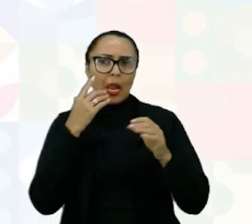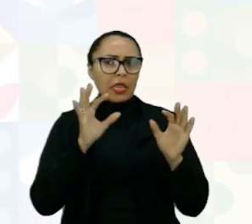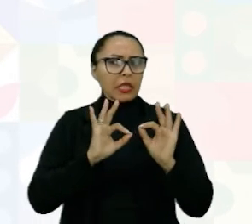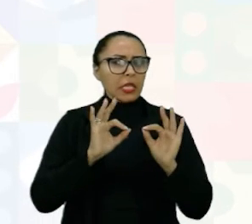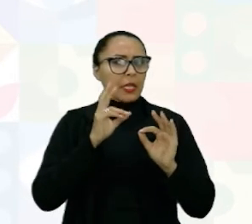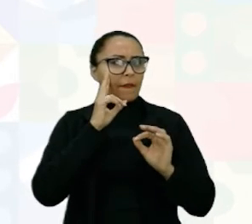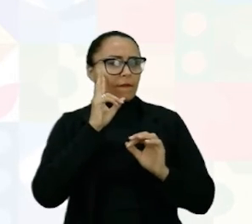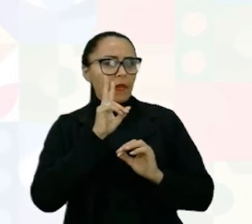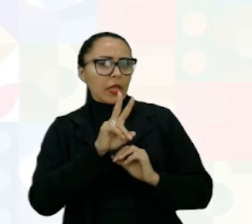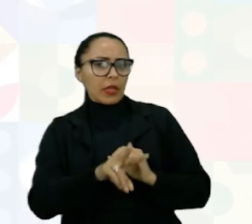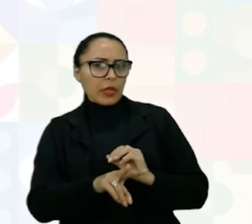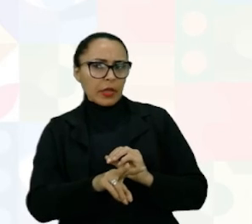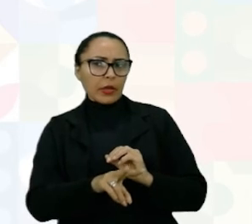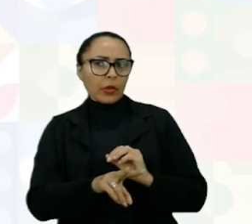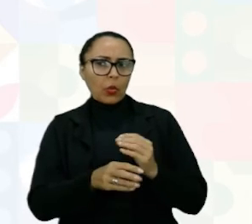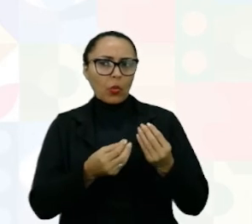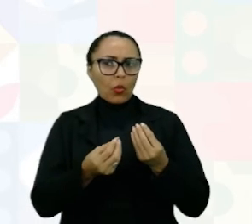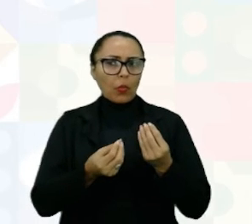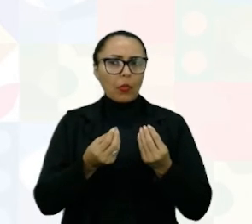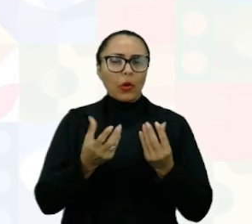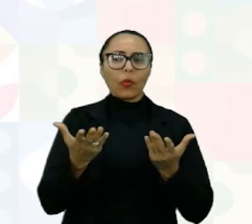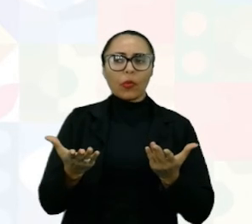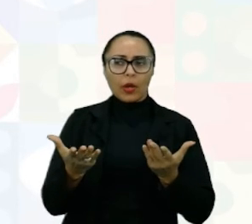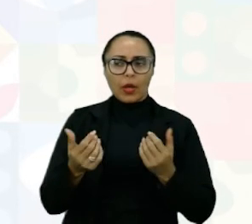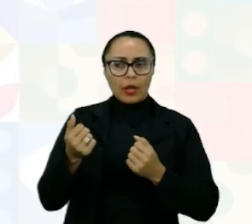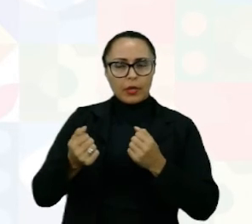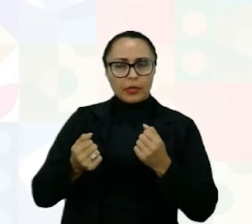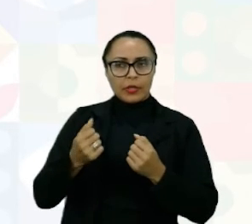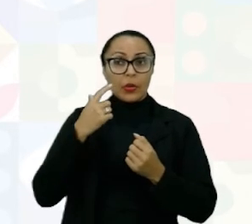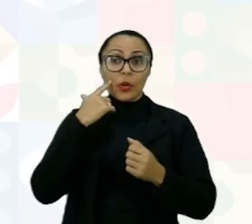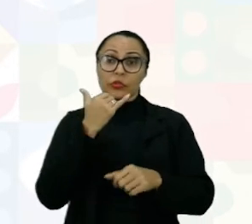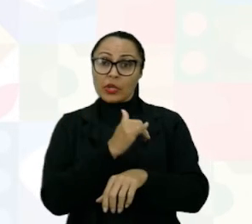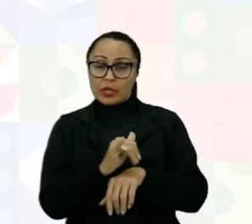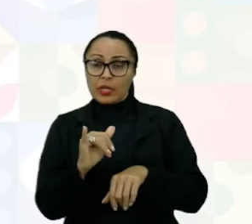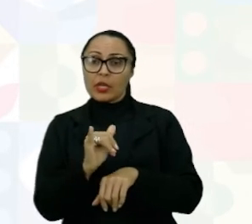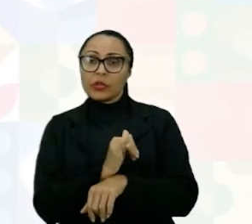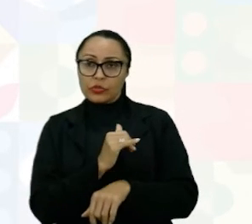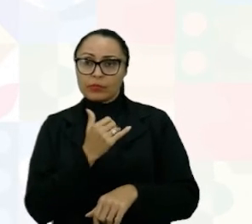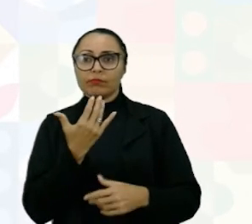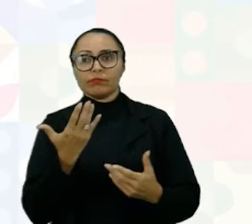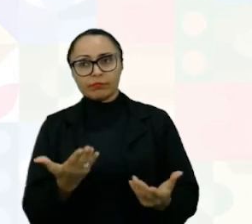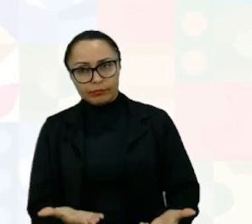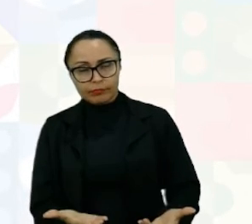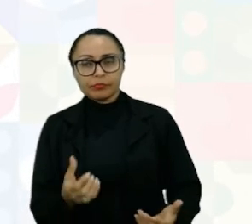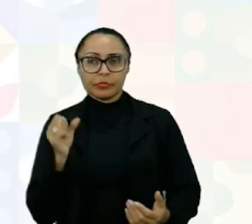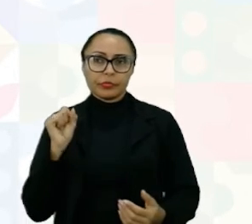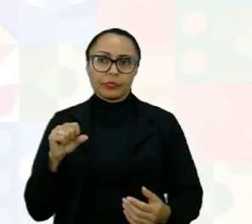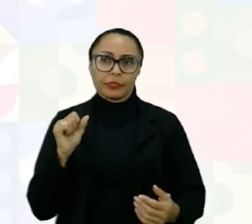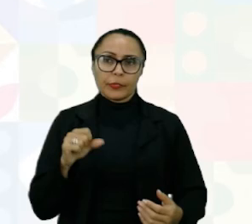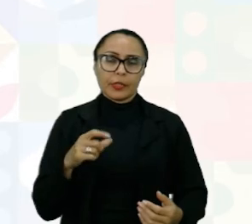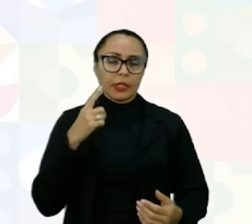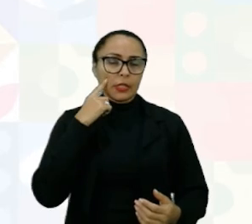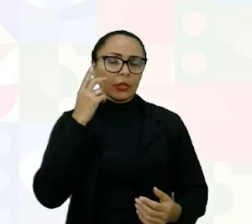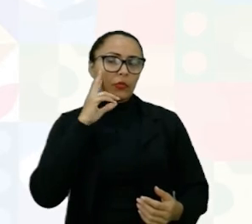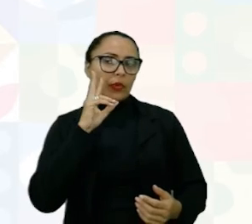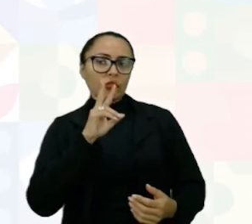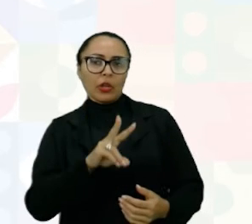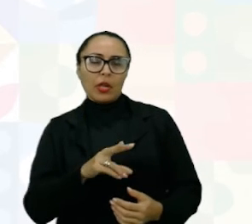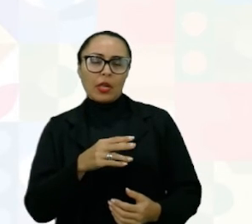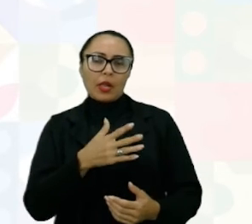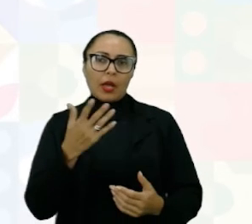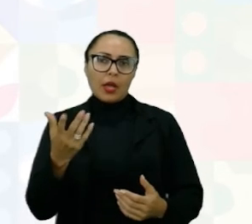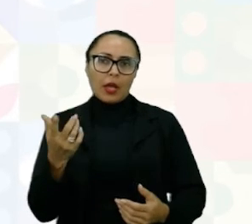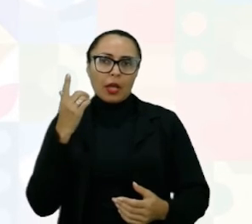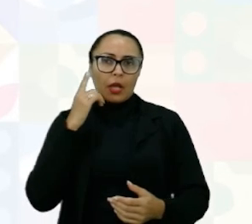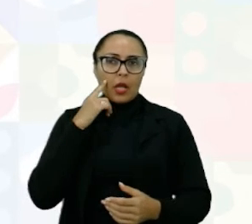design. Isso é uma estratégia, né, em relação para que o concorrente não veja lá o design, que naquele ano